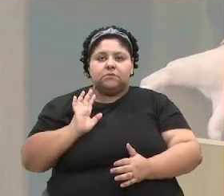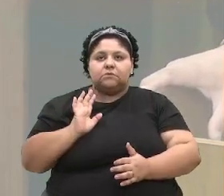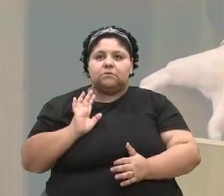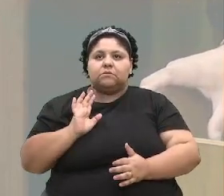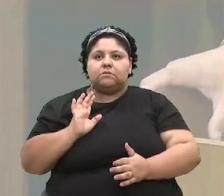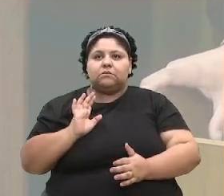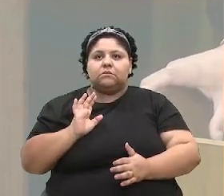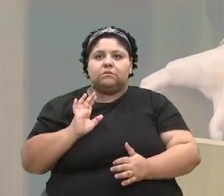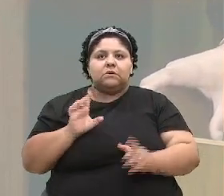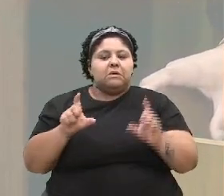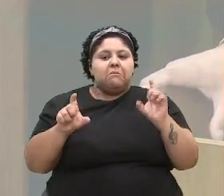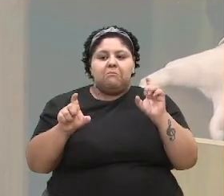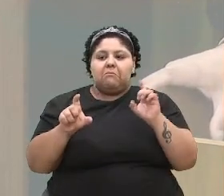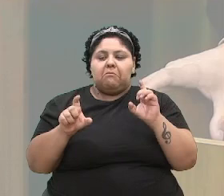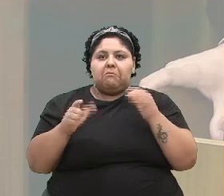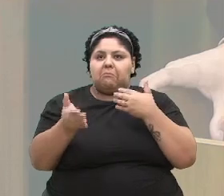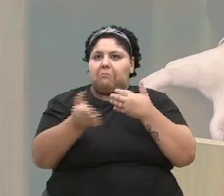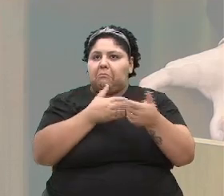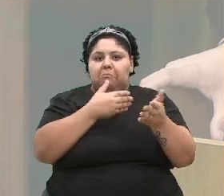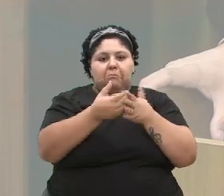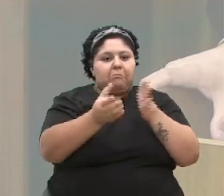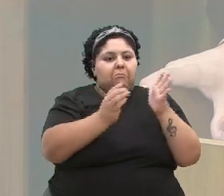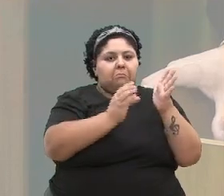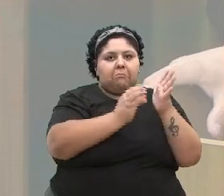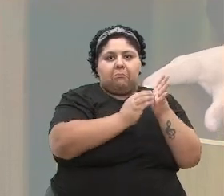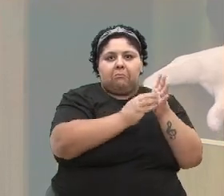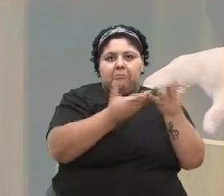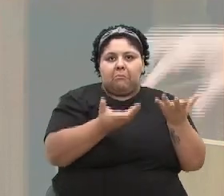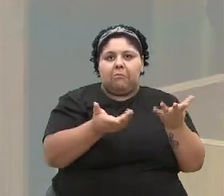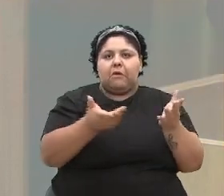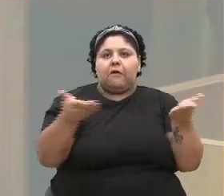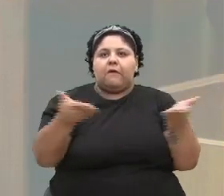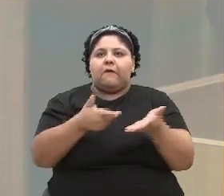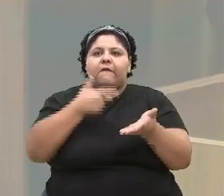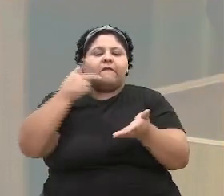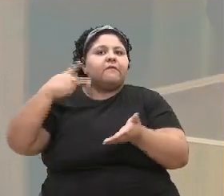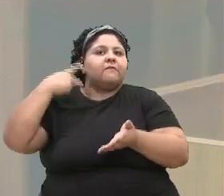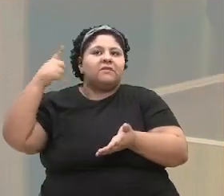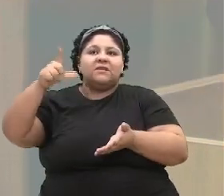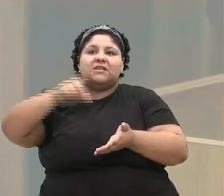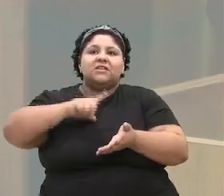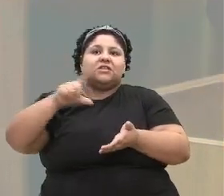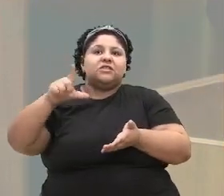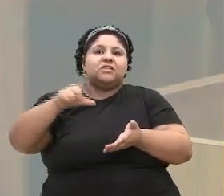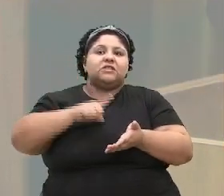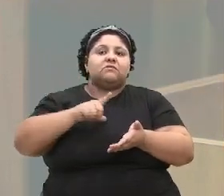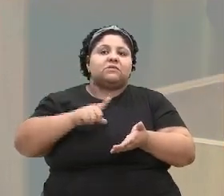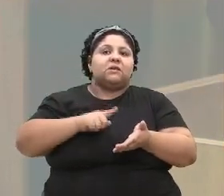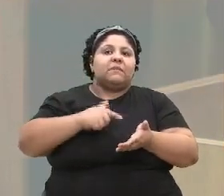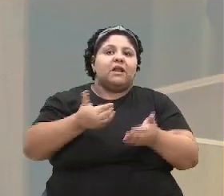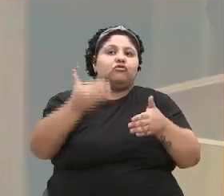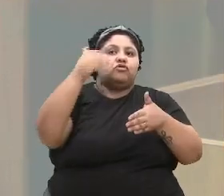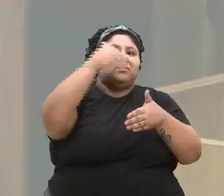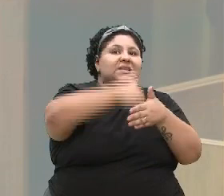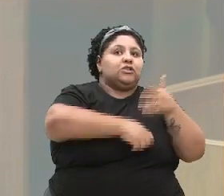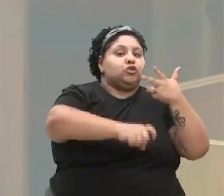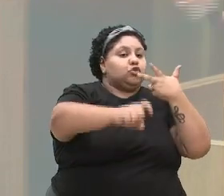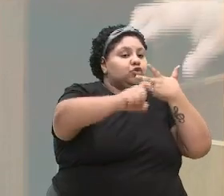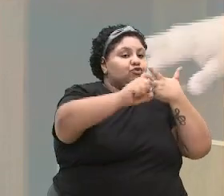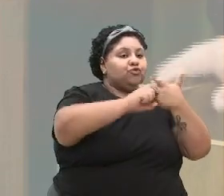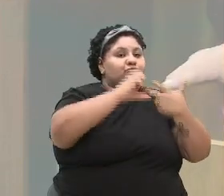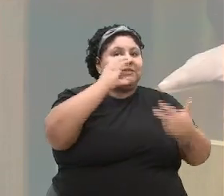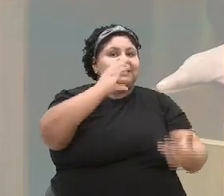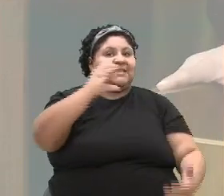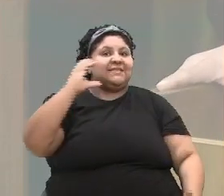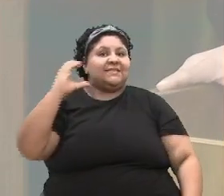independente de sigla partidária, porque, friso, esse vereador não tem cargo ali no Executivo, eu não tenho CC no